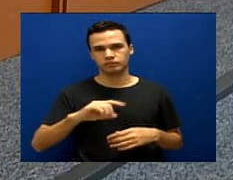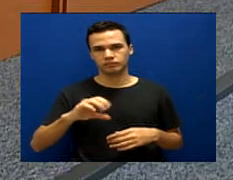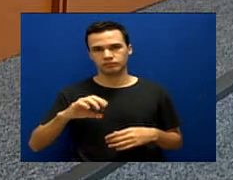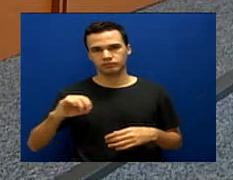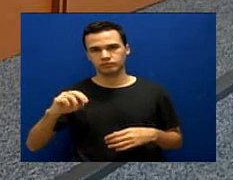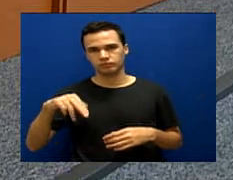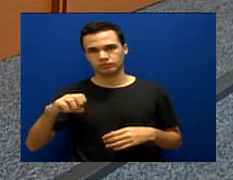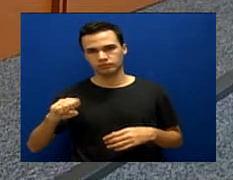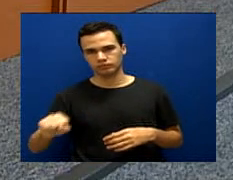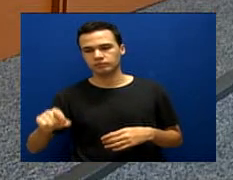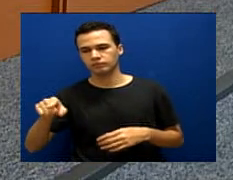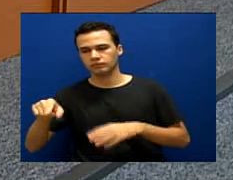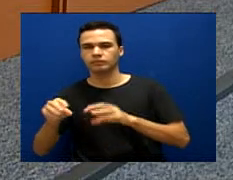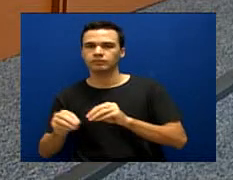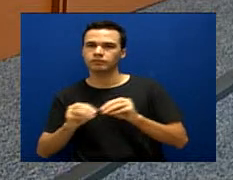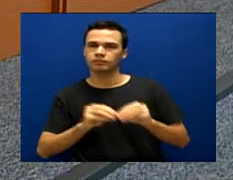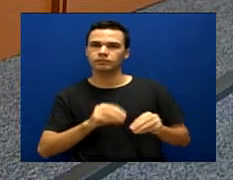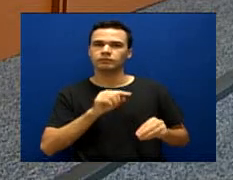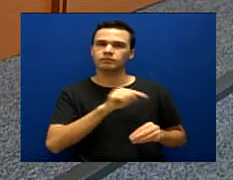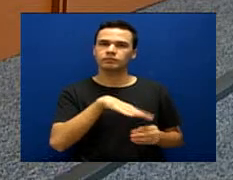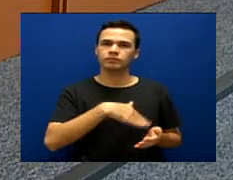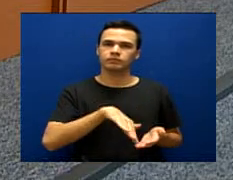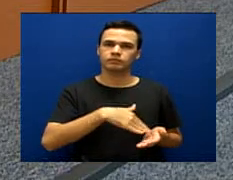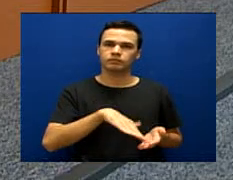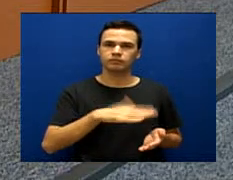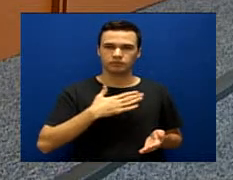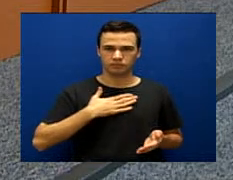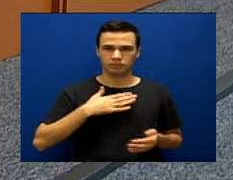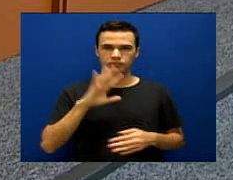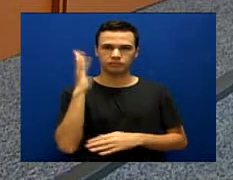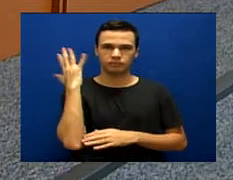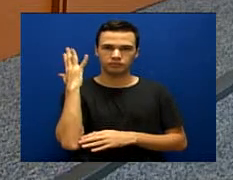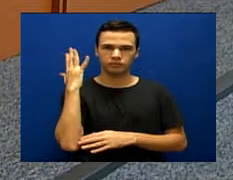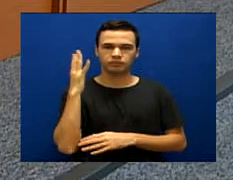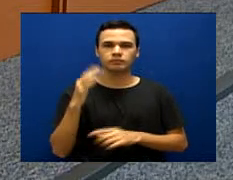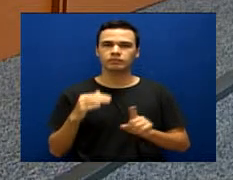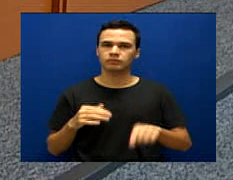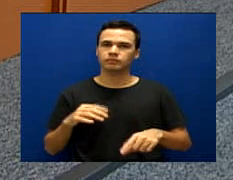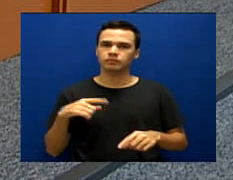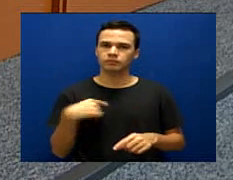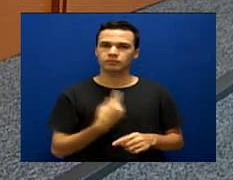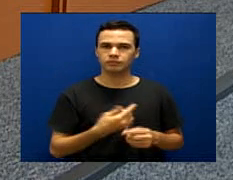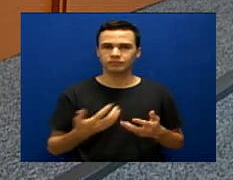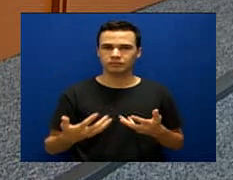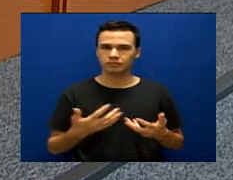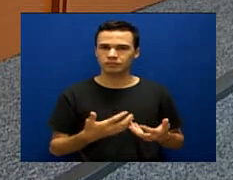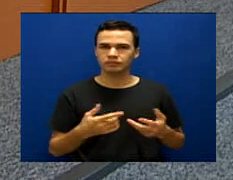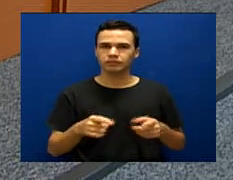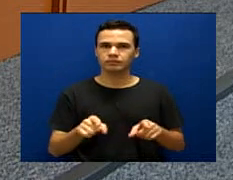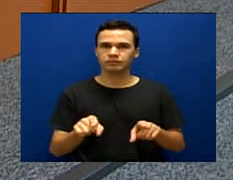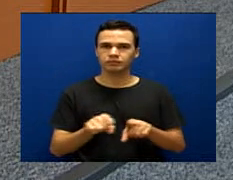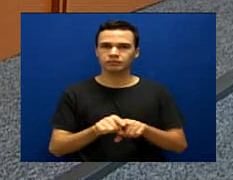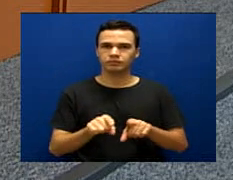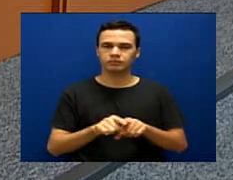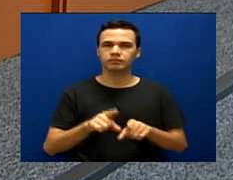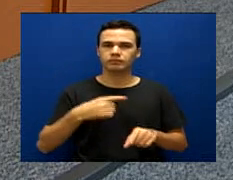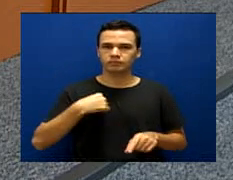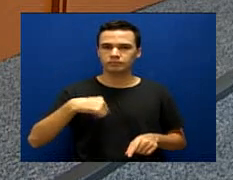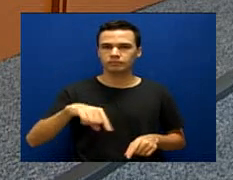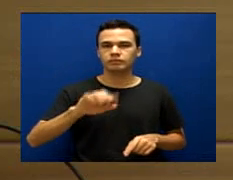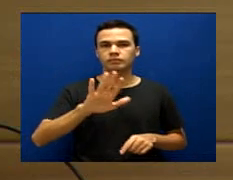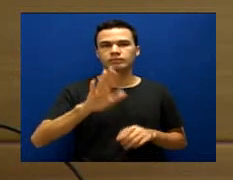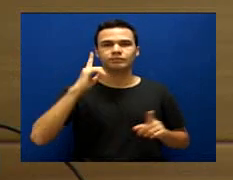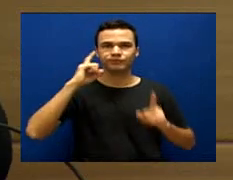passar... ações das mas nós estamos que querendo fazer tudo no aspecto legal. Isso. Nós estamos querendo fazer e vamos fazer no aspecto legal, mas